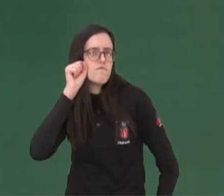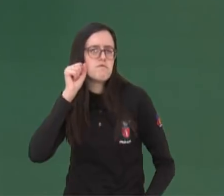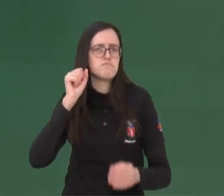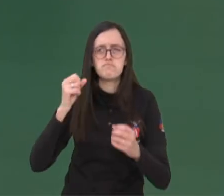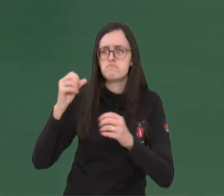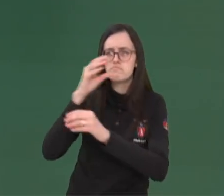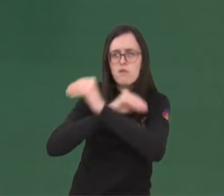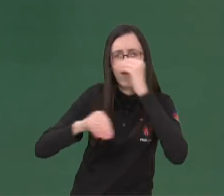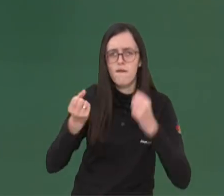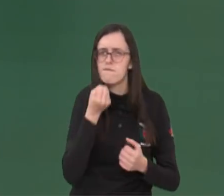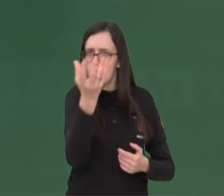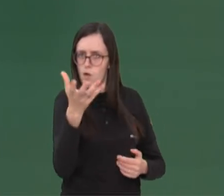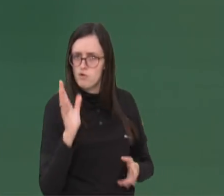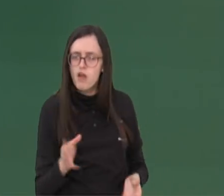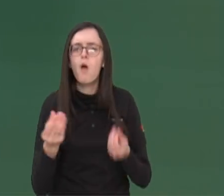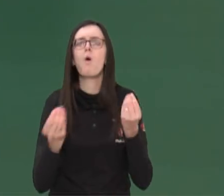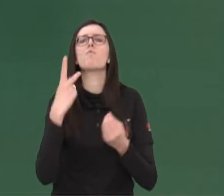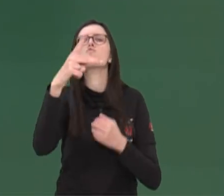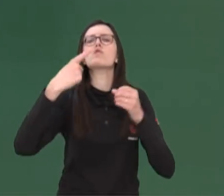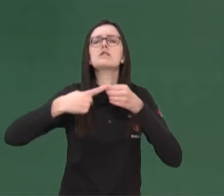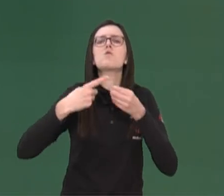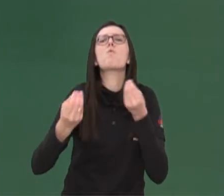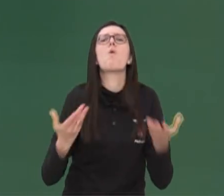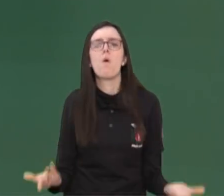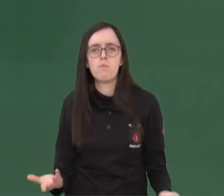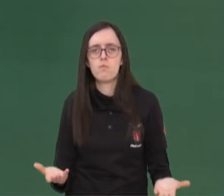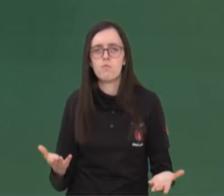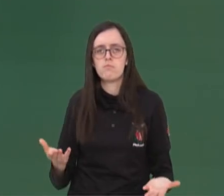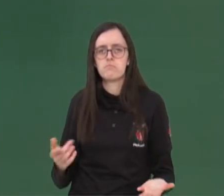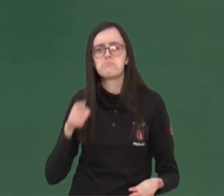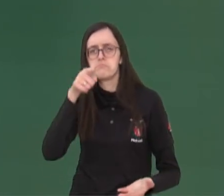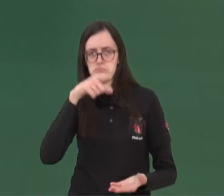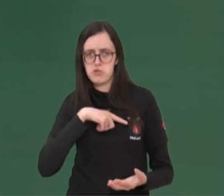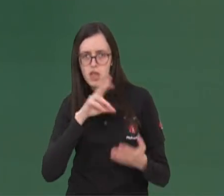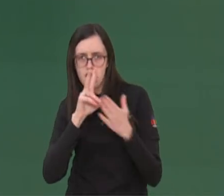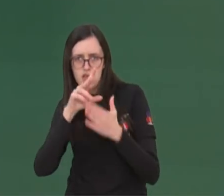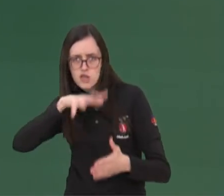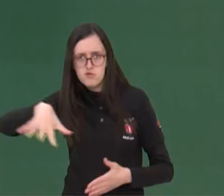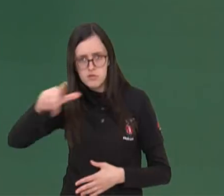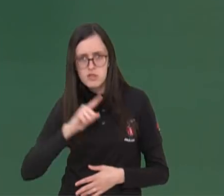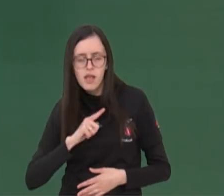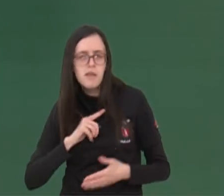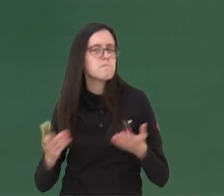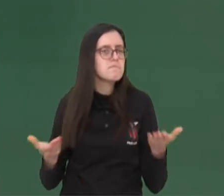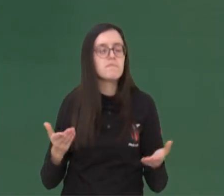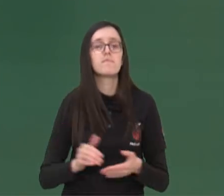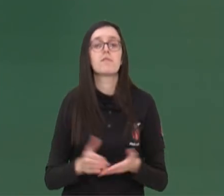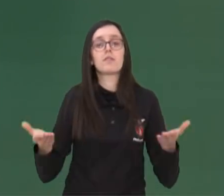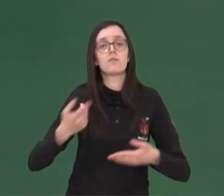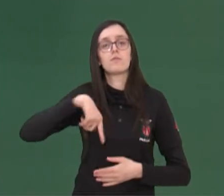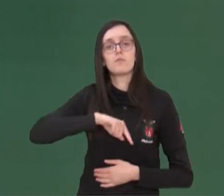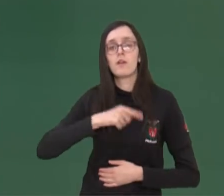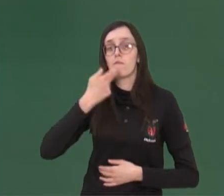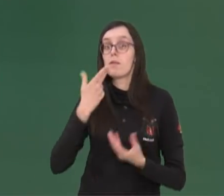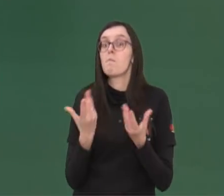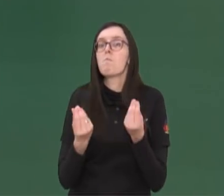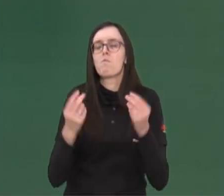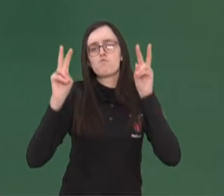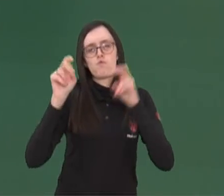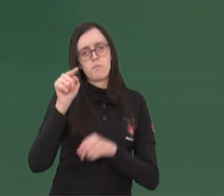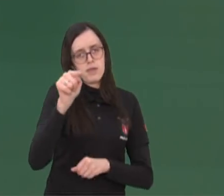sua cidade? Como é essa relação com os povos indígenas da sua cidade e na sua região? Então nós vamos falar hoje bastante sobre